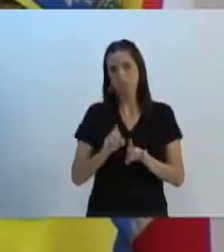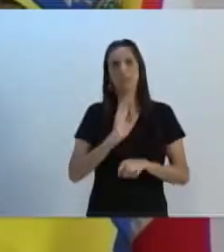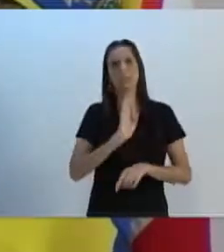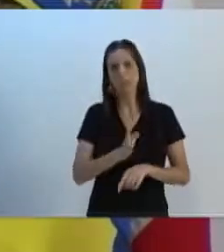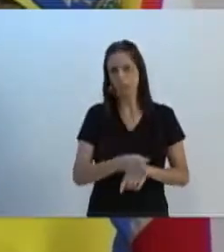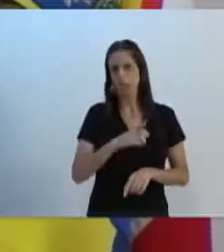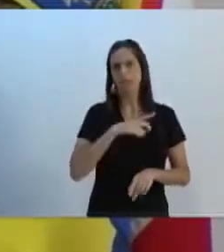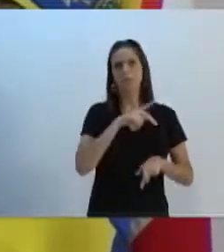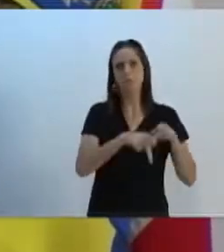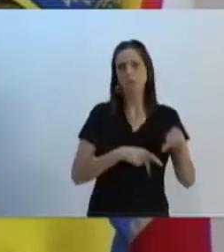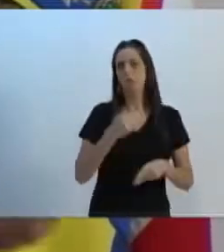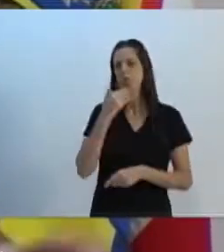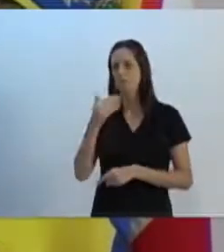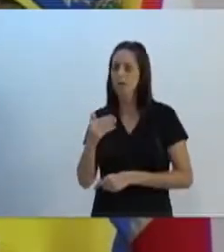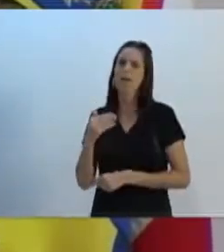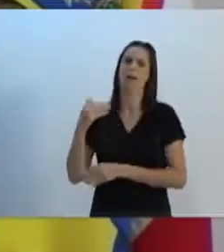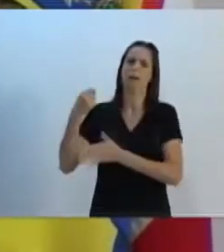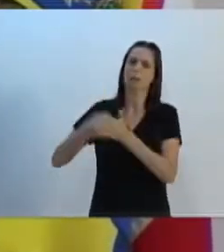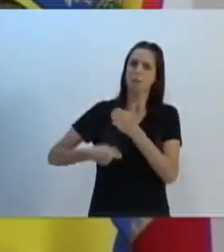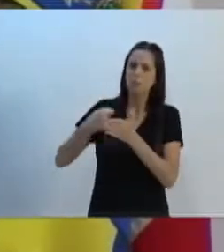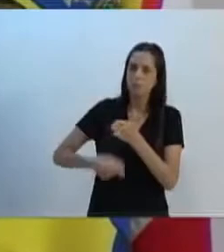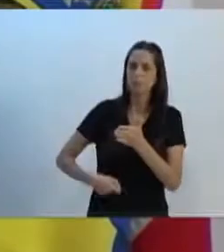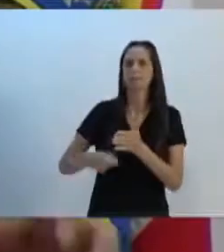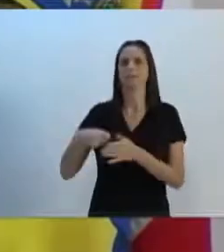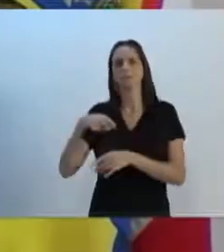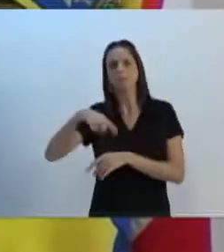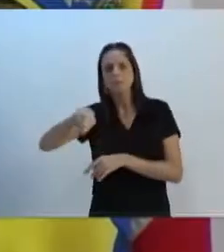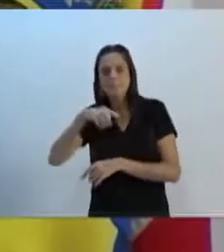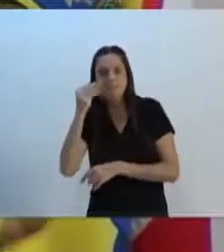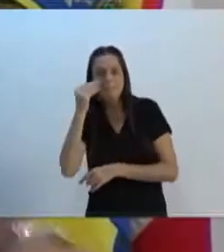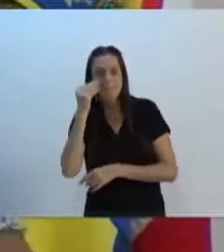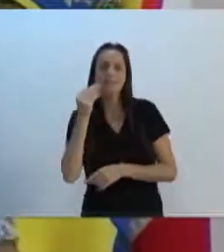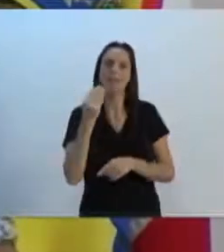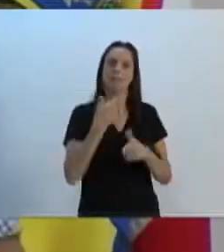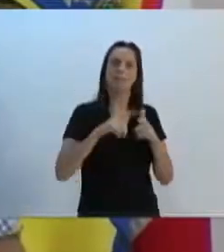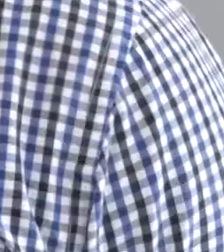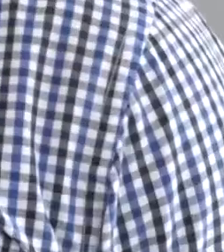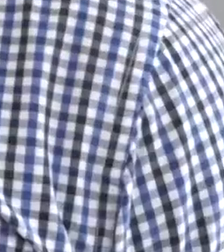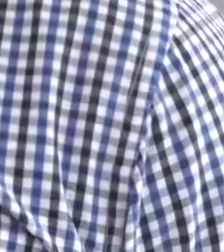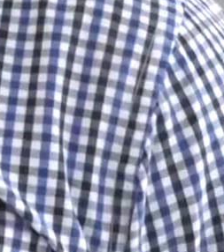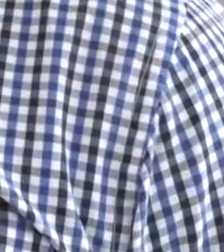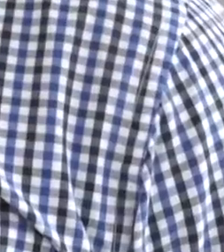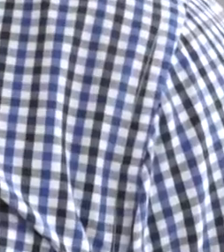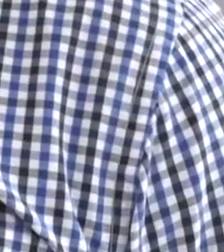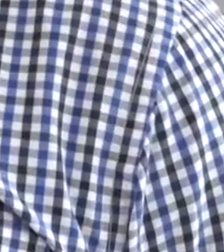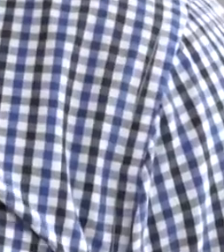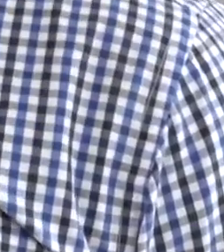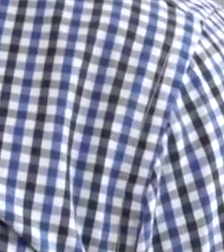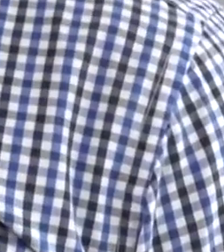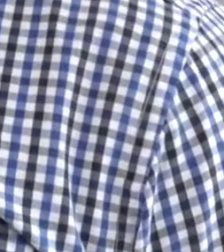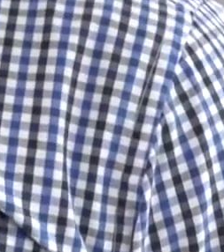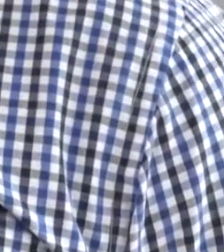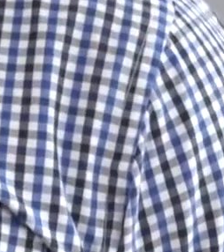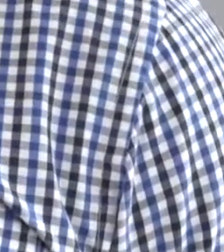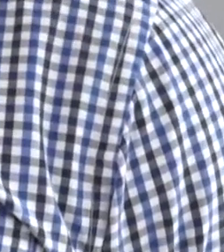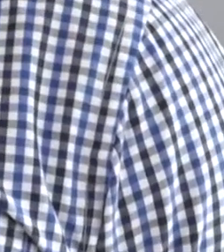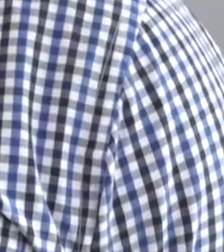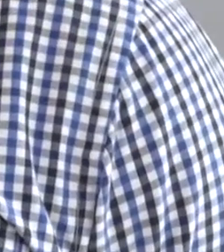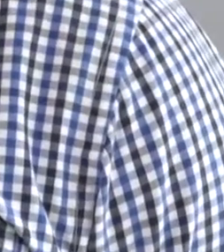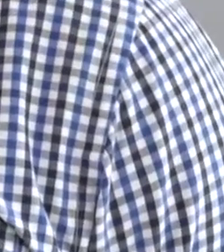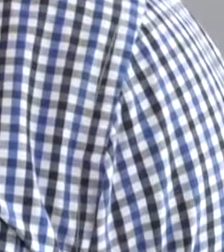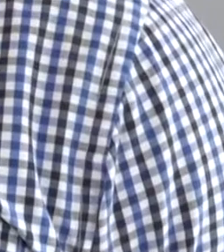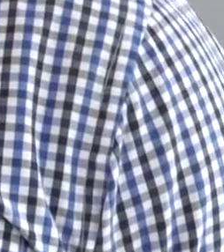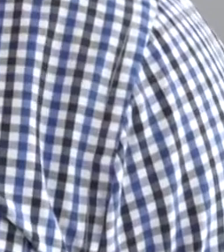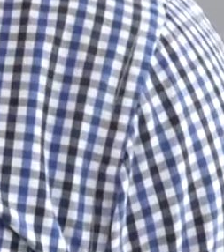para divulgar as ações desenvolvidas na região norte com apoio do legislativo uma mensagem de prestação de contas o